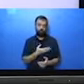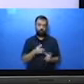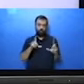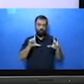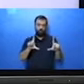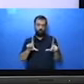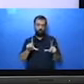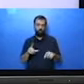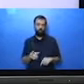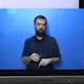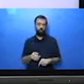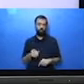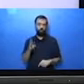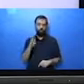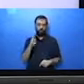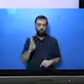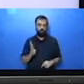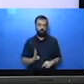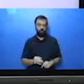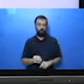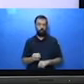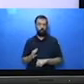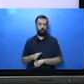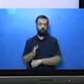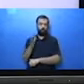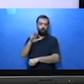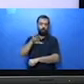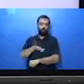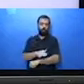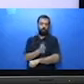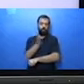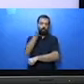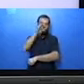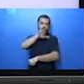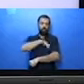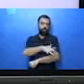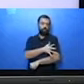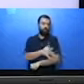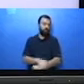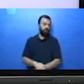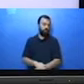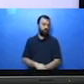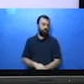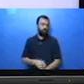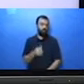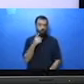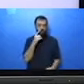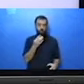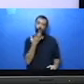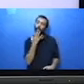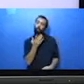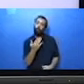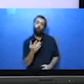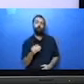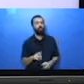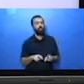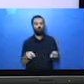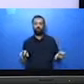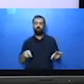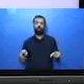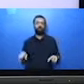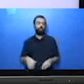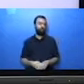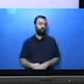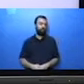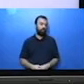brasileiro, E um mapa do Brasil. E é interessante, a gente observar as cores, o verde, o